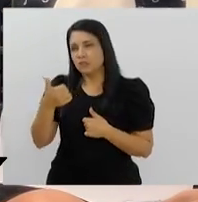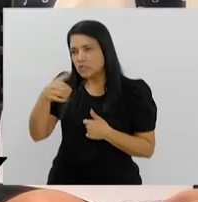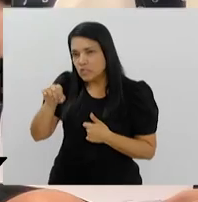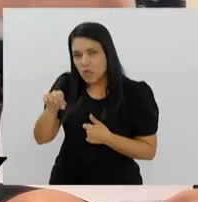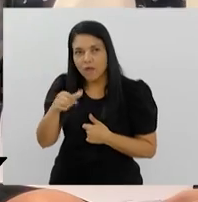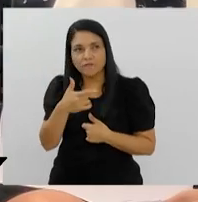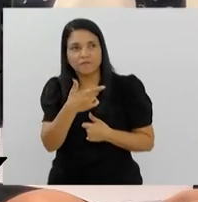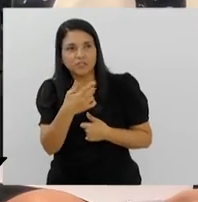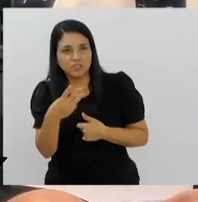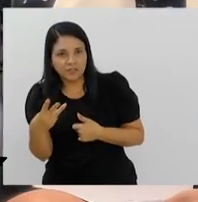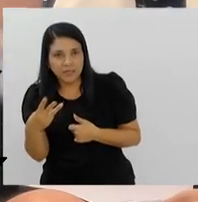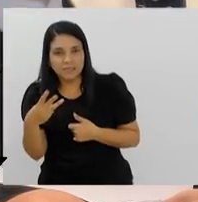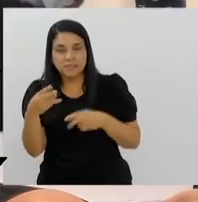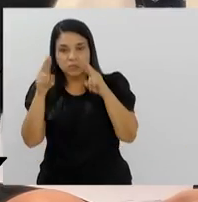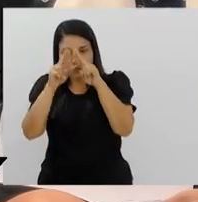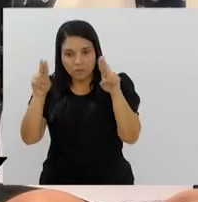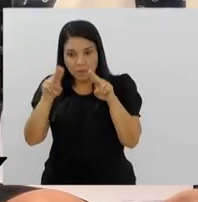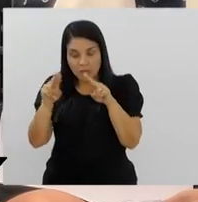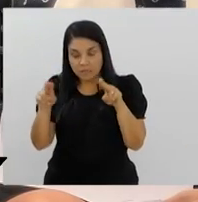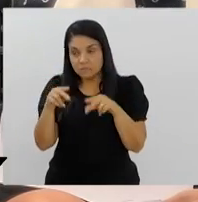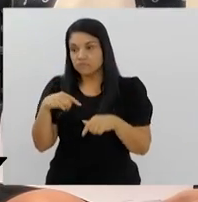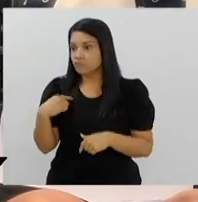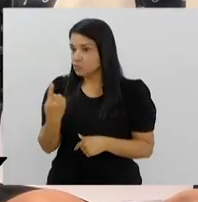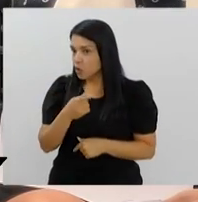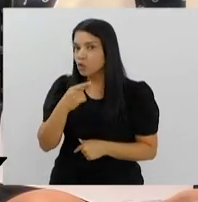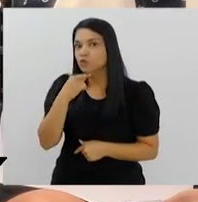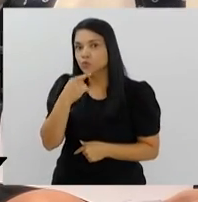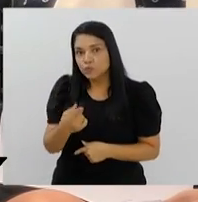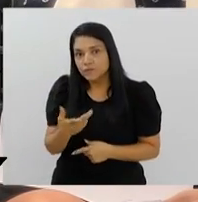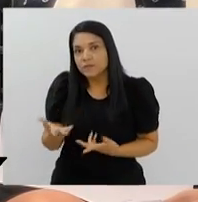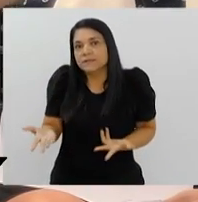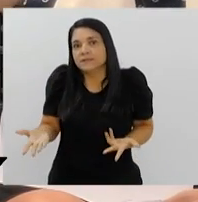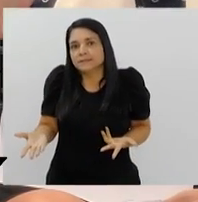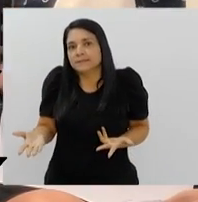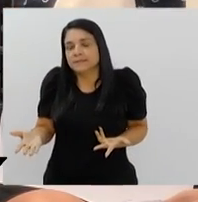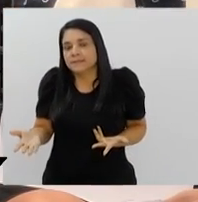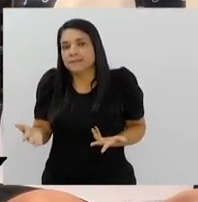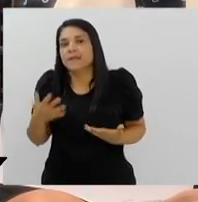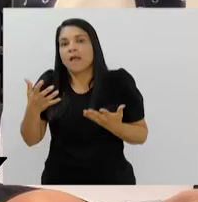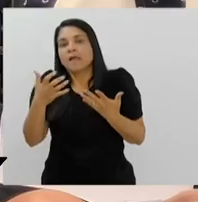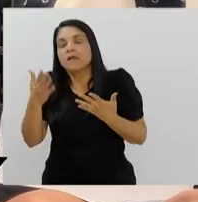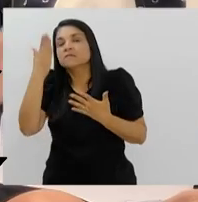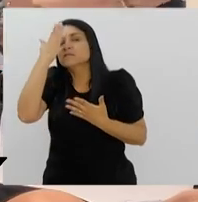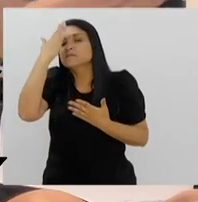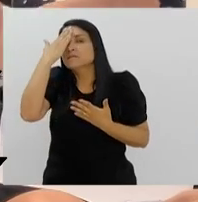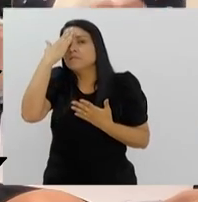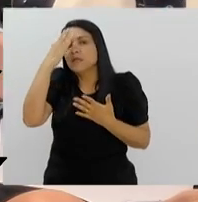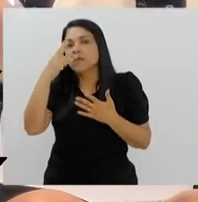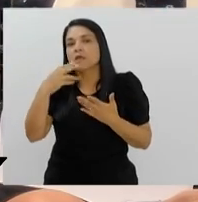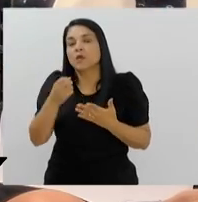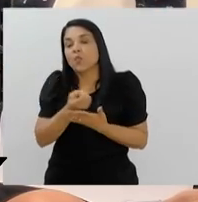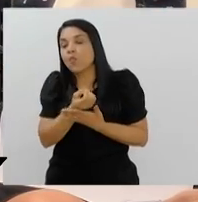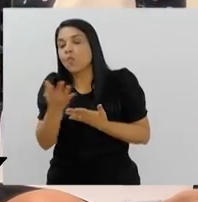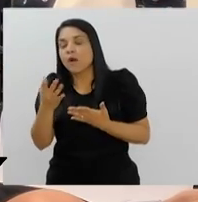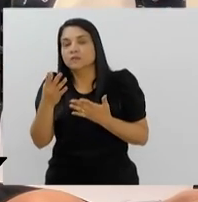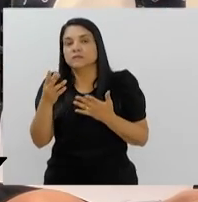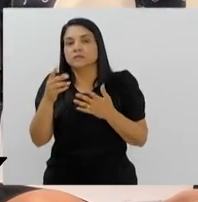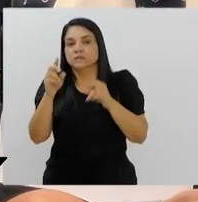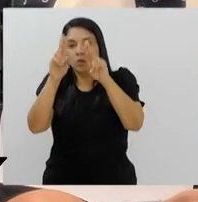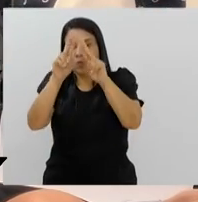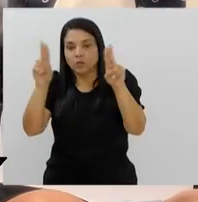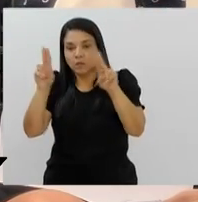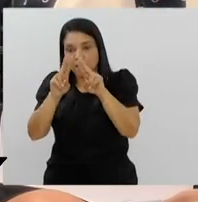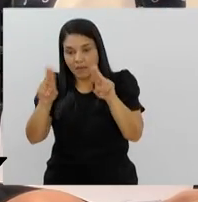23 A gente até a gente teve dúvidas Então a gente quer eu quero saber para que se que con em ata da CPI Quais são as